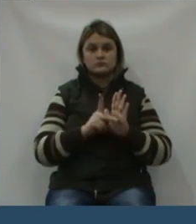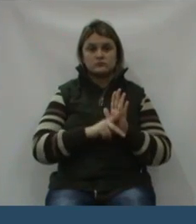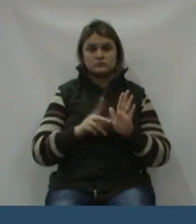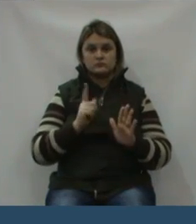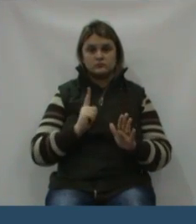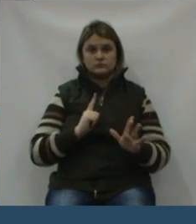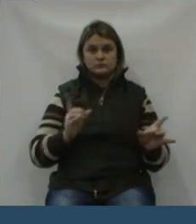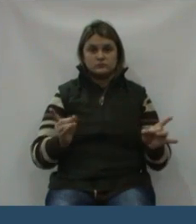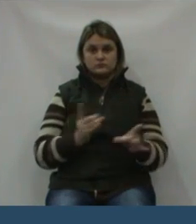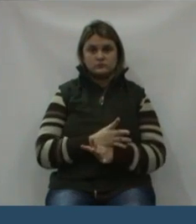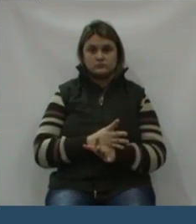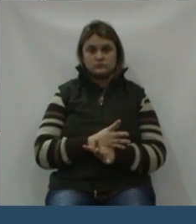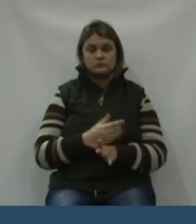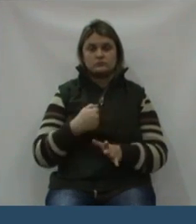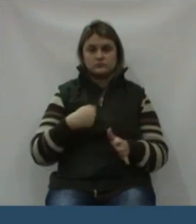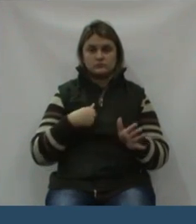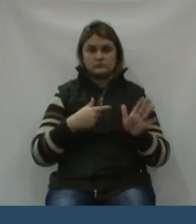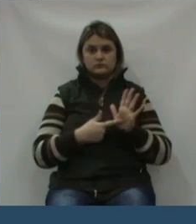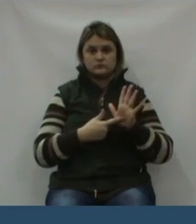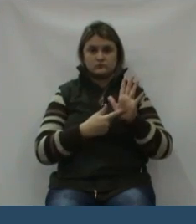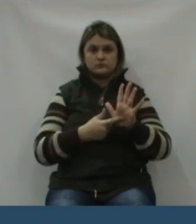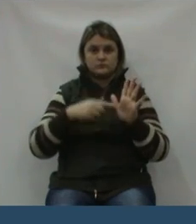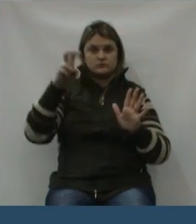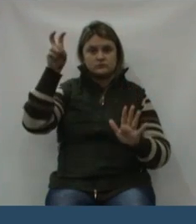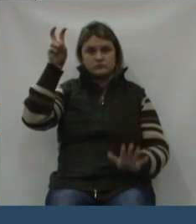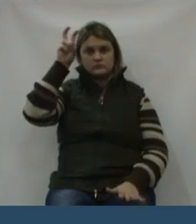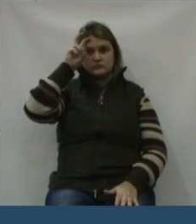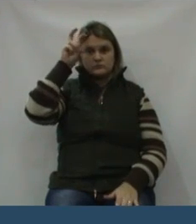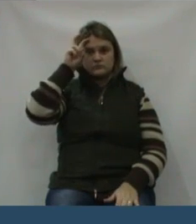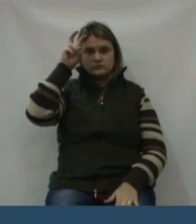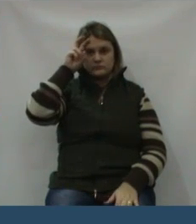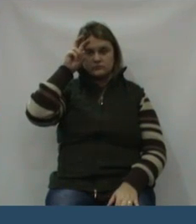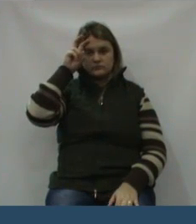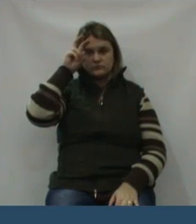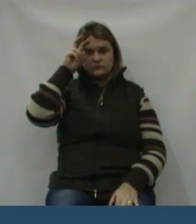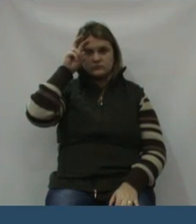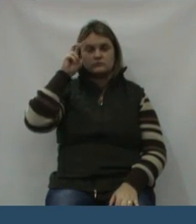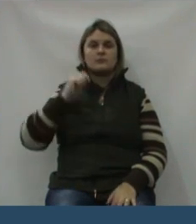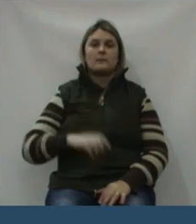está pronto, vou apresentá-lo na quinta-feira,